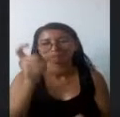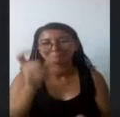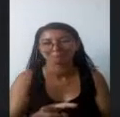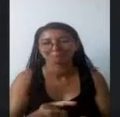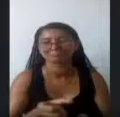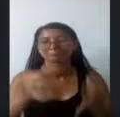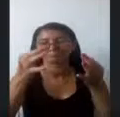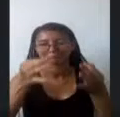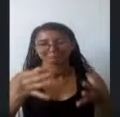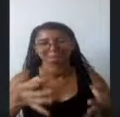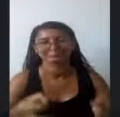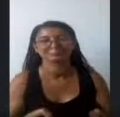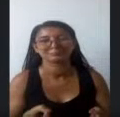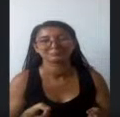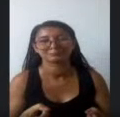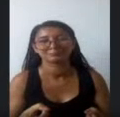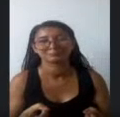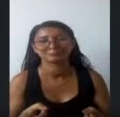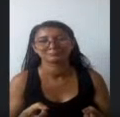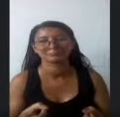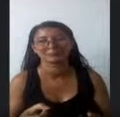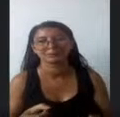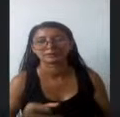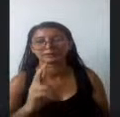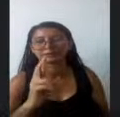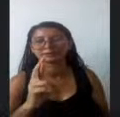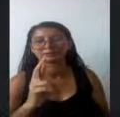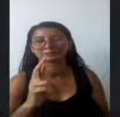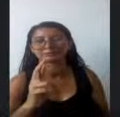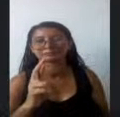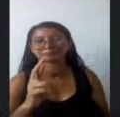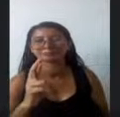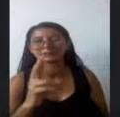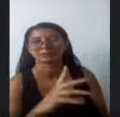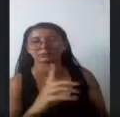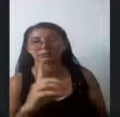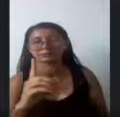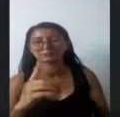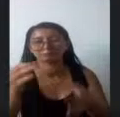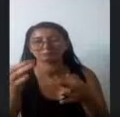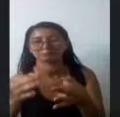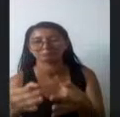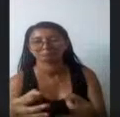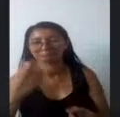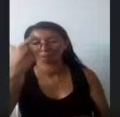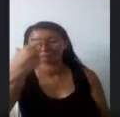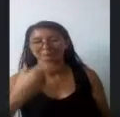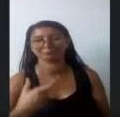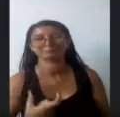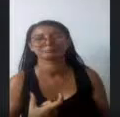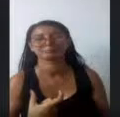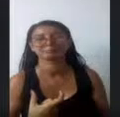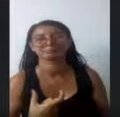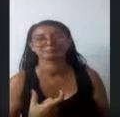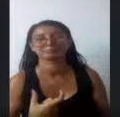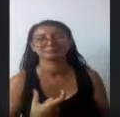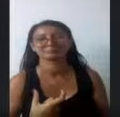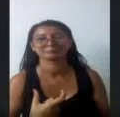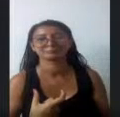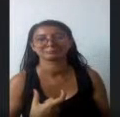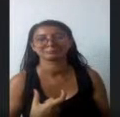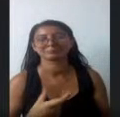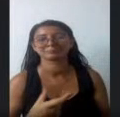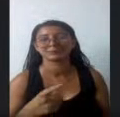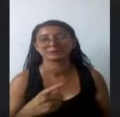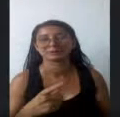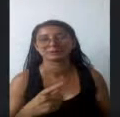representando a coordenação certa, o seu perfil condiz com o seu tempo de aluno da